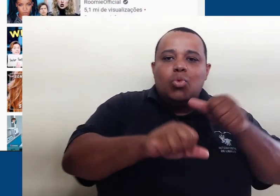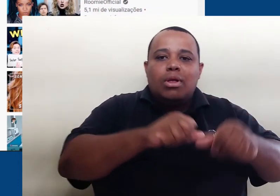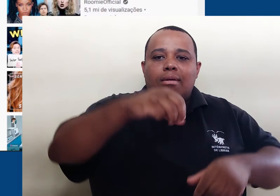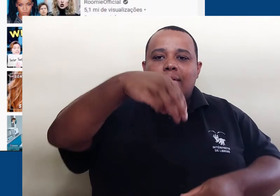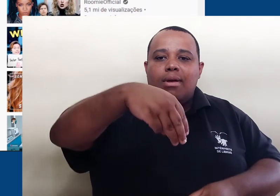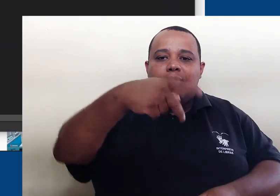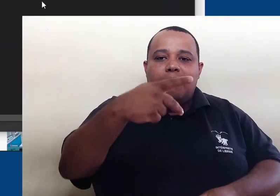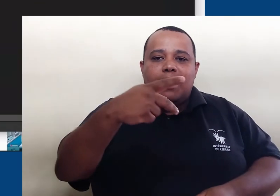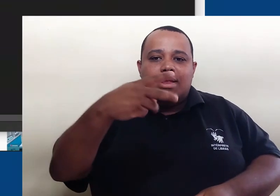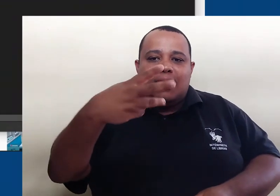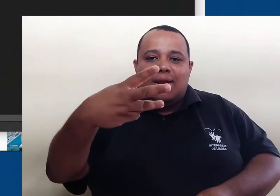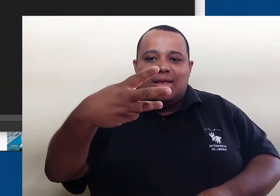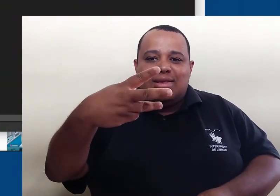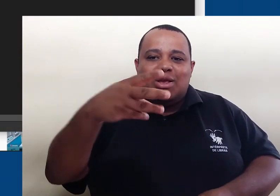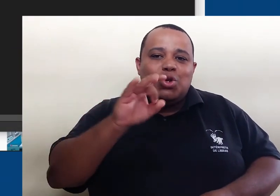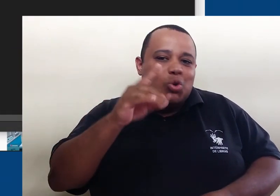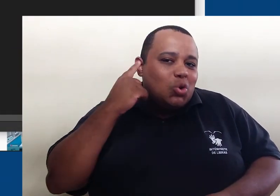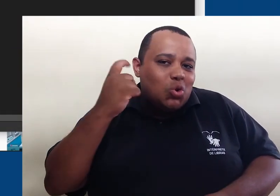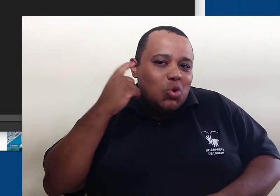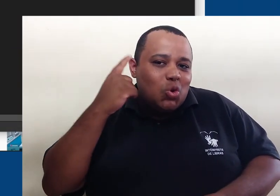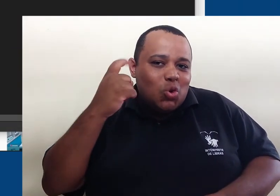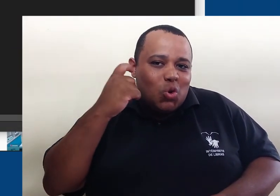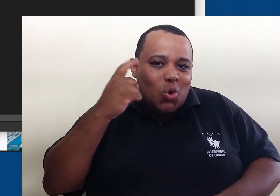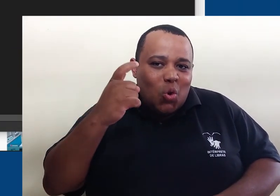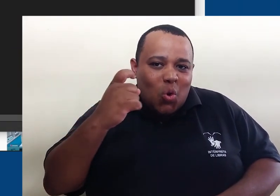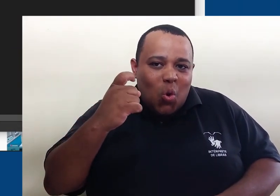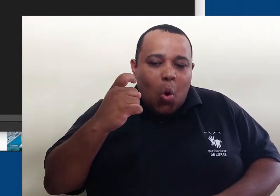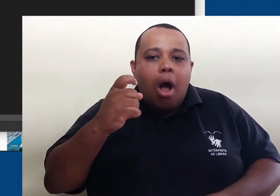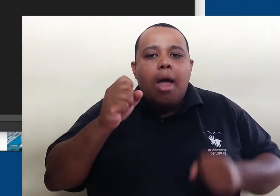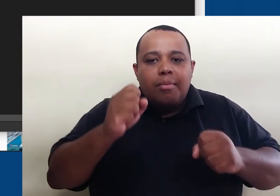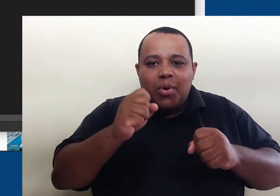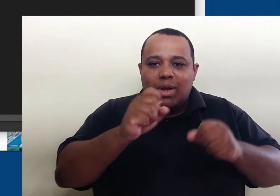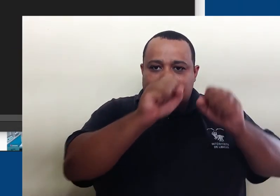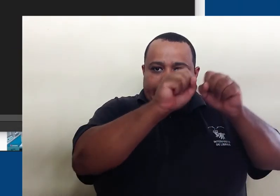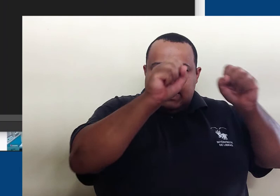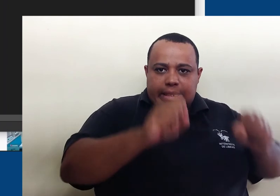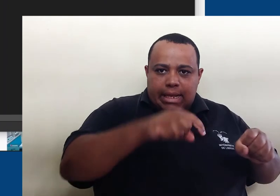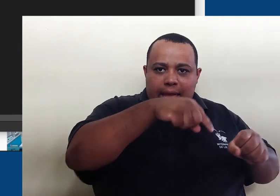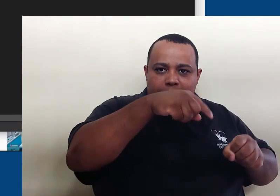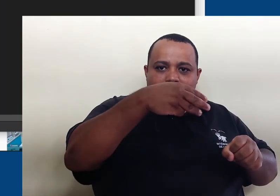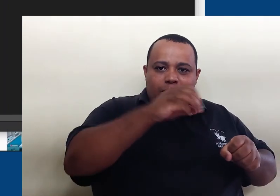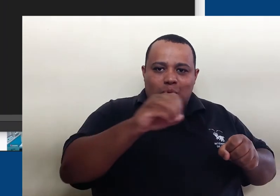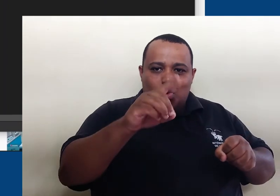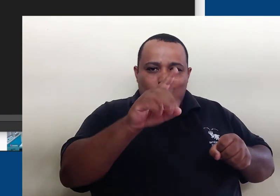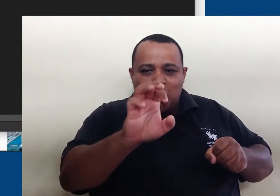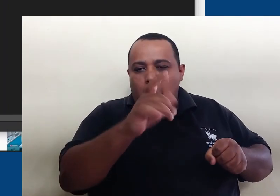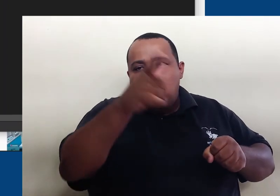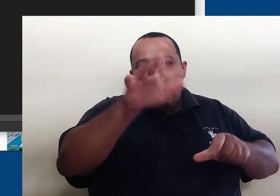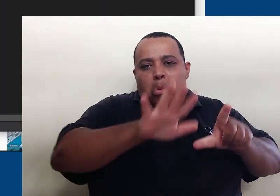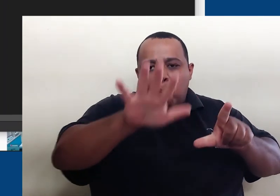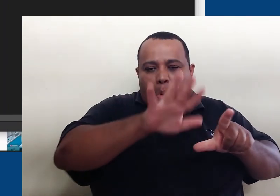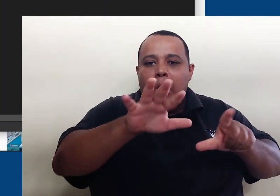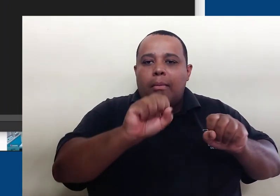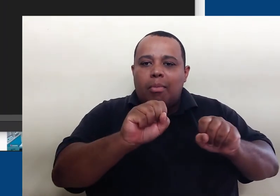em mostrar na pasta, vocês vão ver que eu tenho a minha aula aqui em formato de áudio agora. E a gente pode disponibilizar isso também